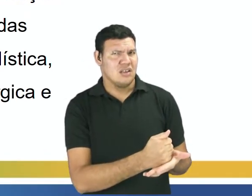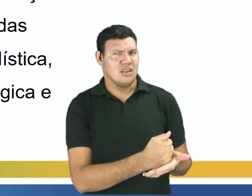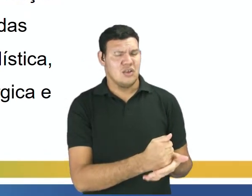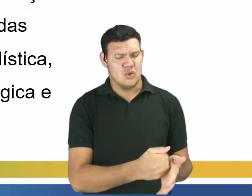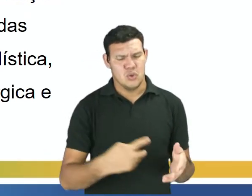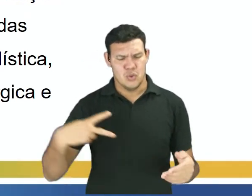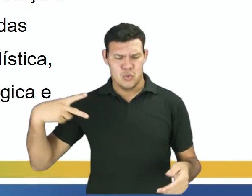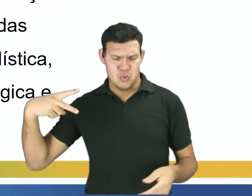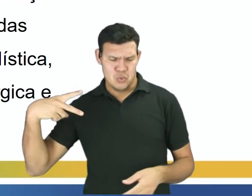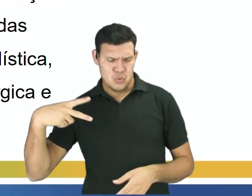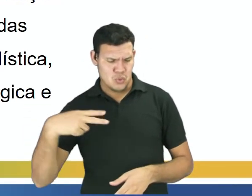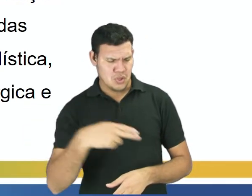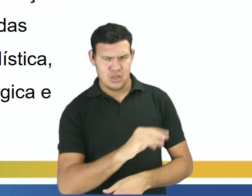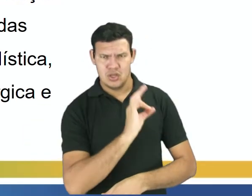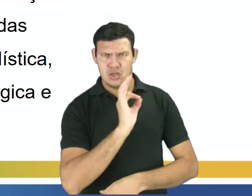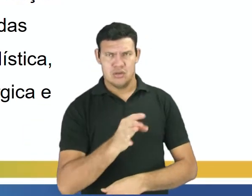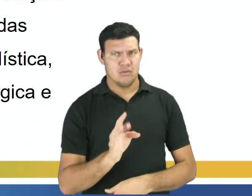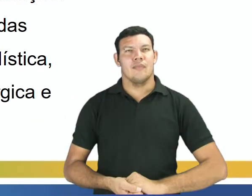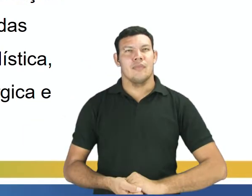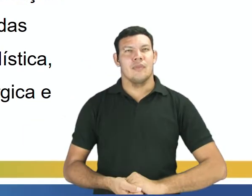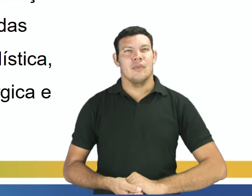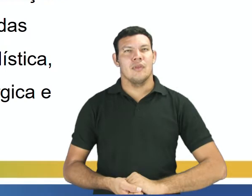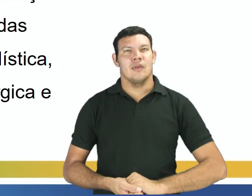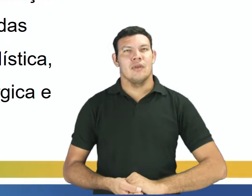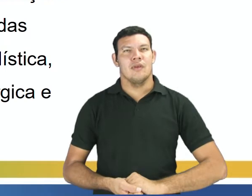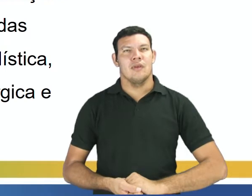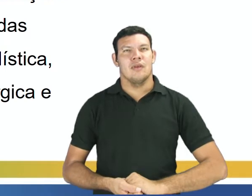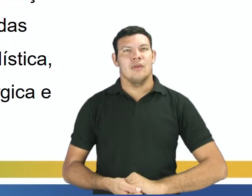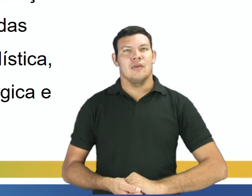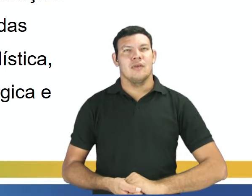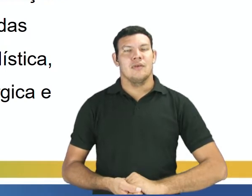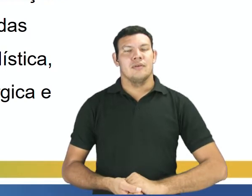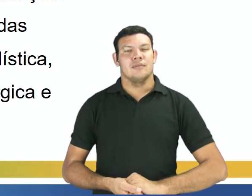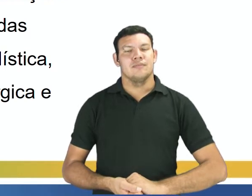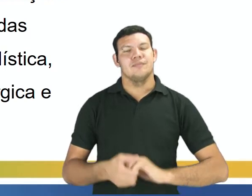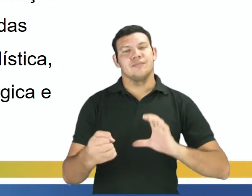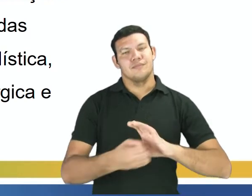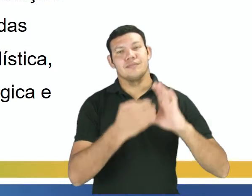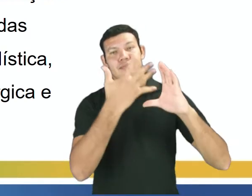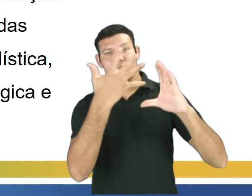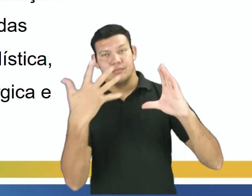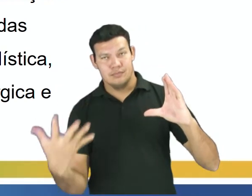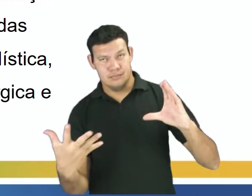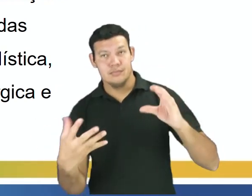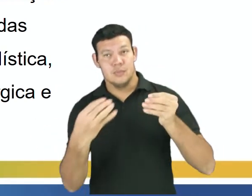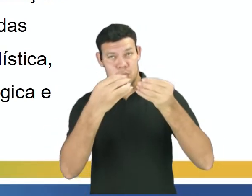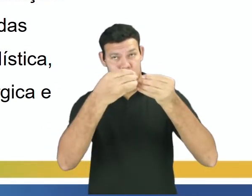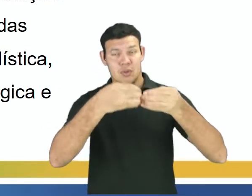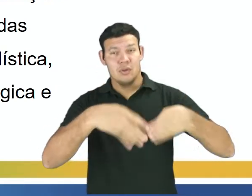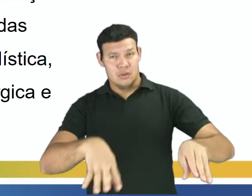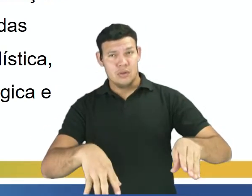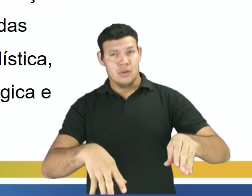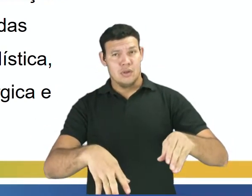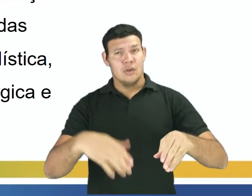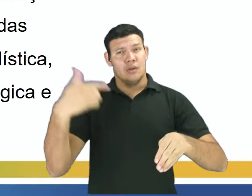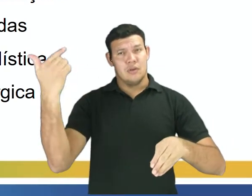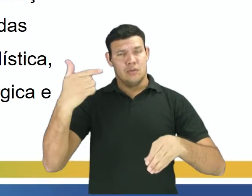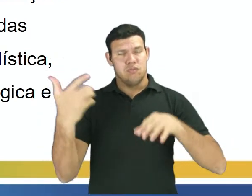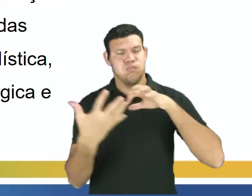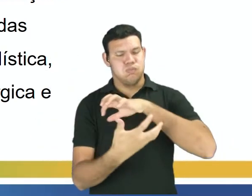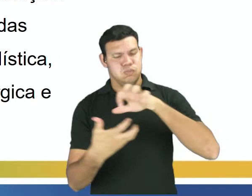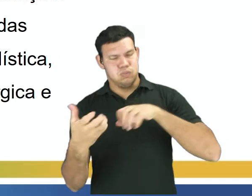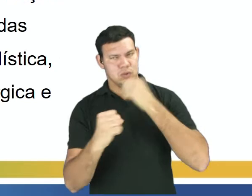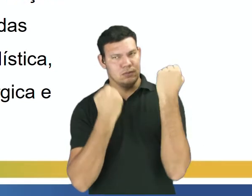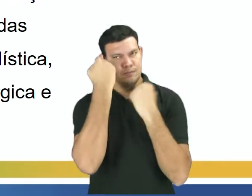do tecido, essa é a especialização dele. Quanto às características e consequências da segunda Revolução